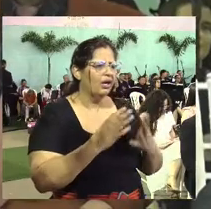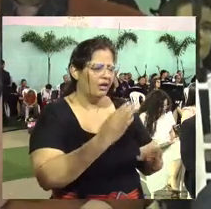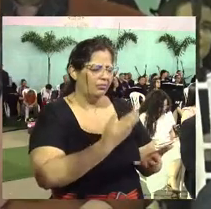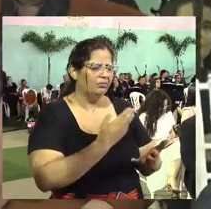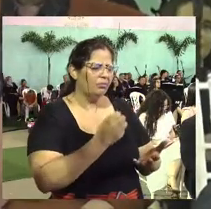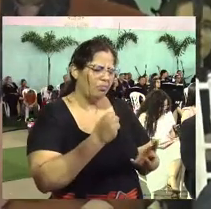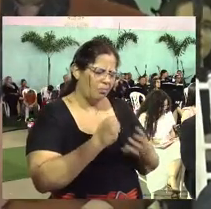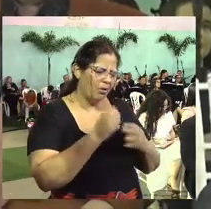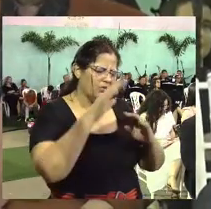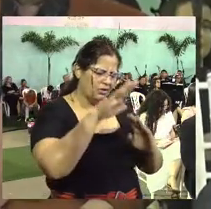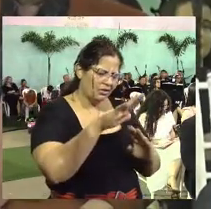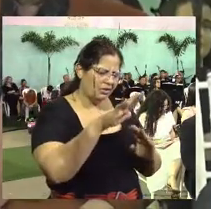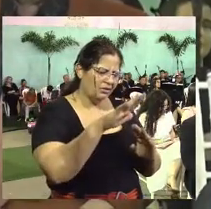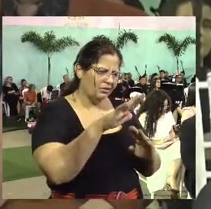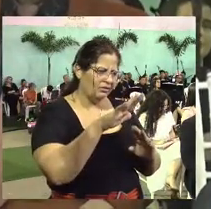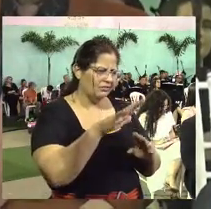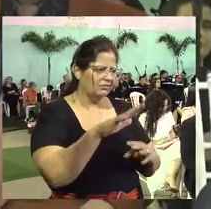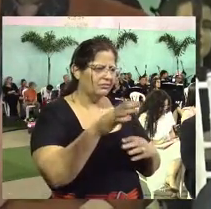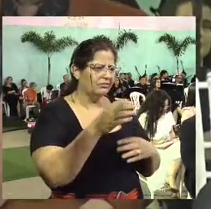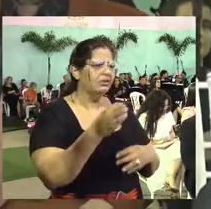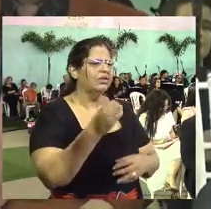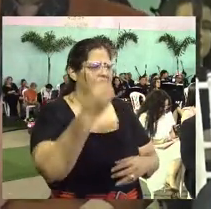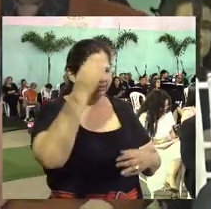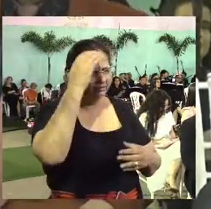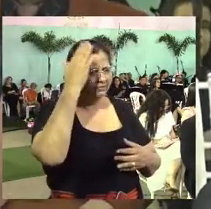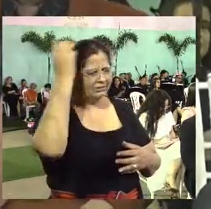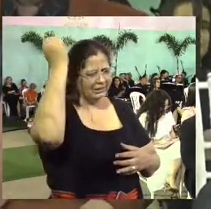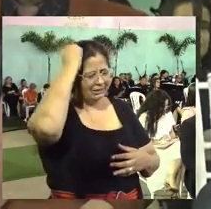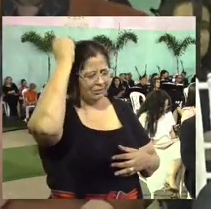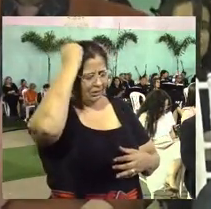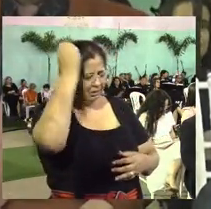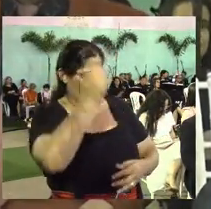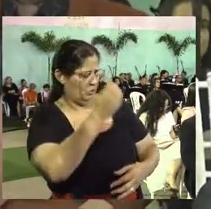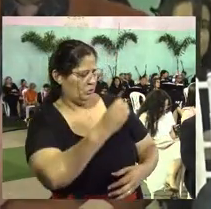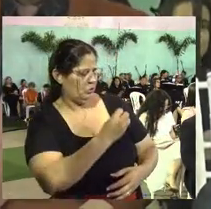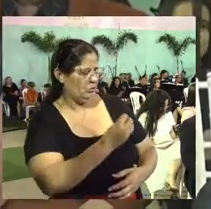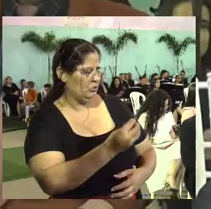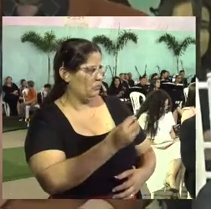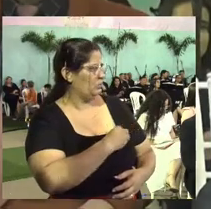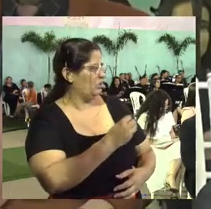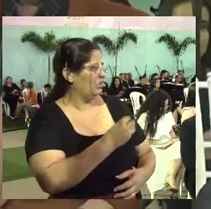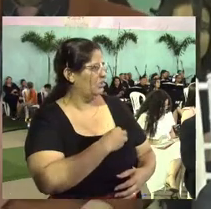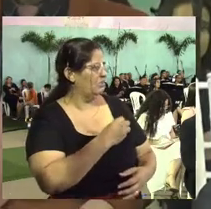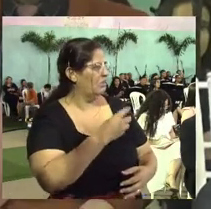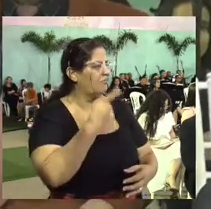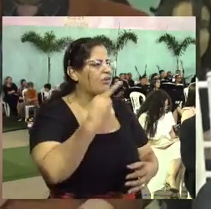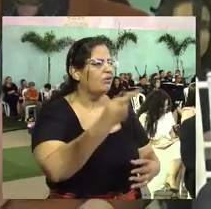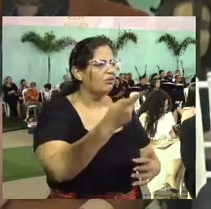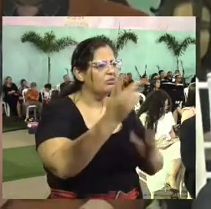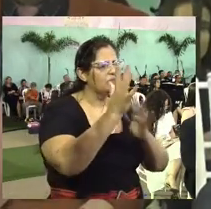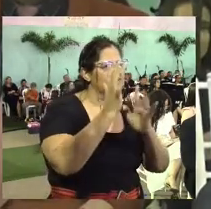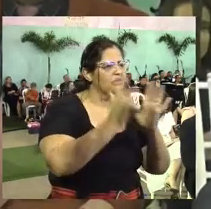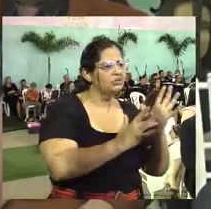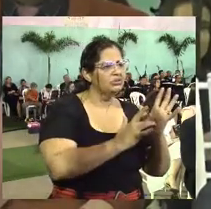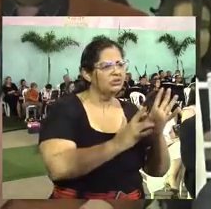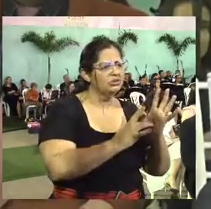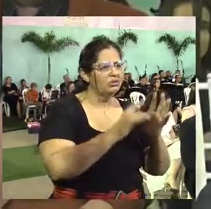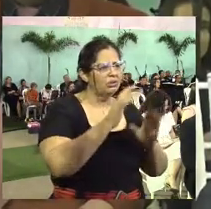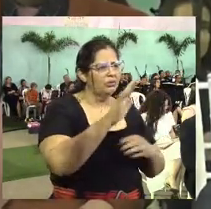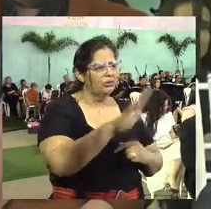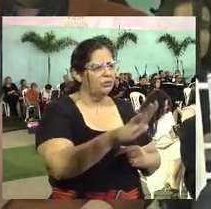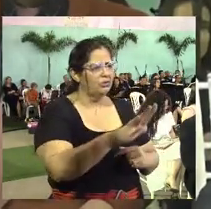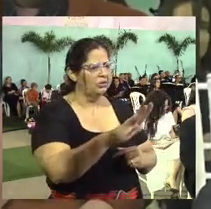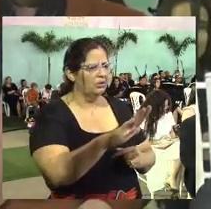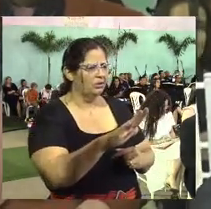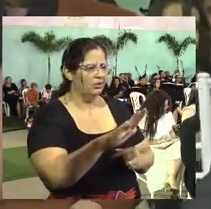por você pode vamos arrepender dos pecados entregando a vida Jesus como o senhor Salvador ele confessou irmão Gilson motorista orou